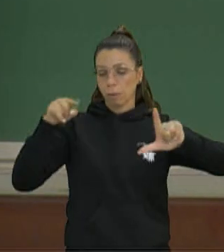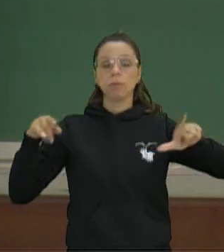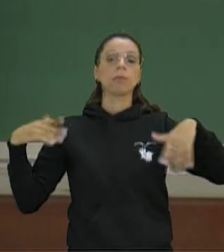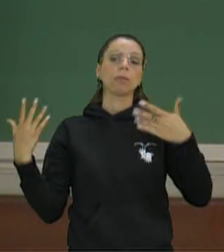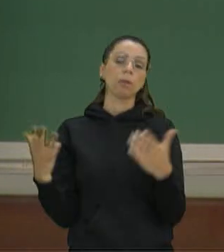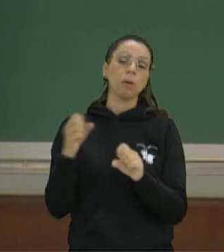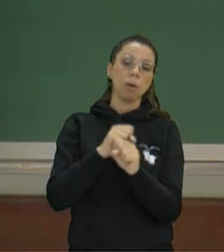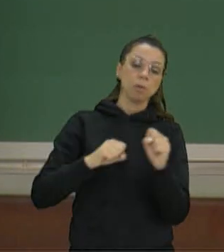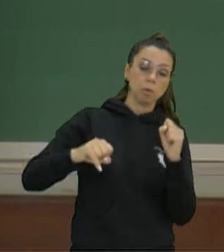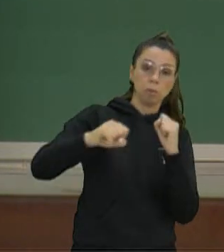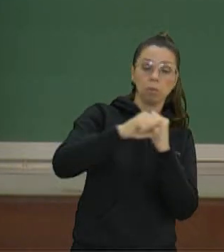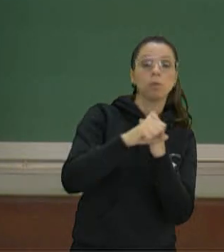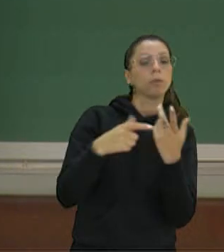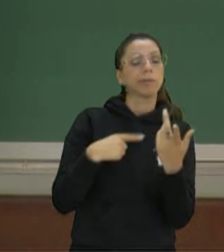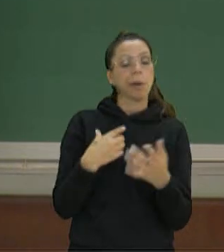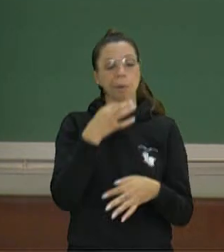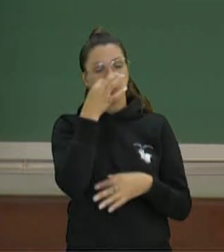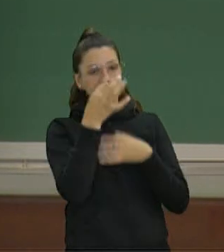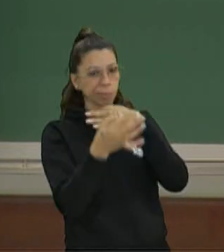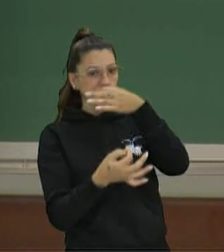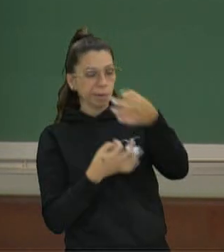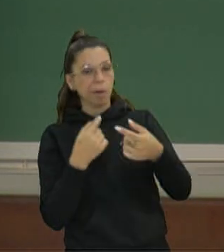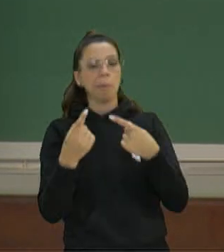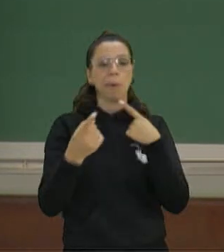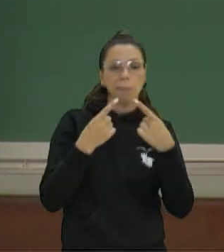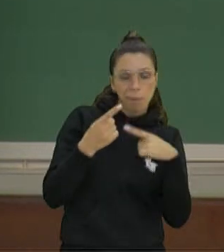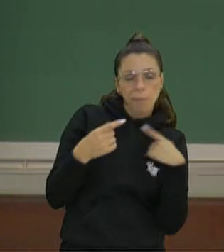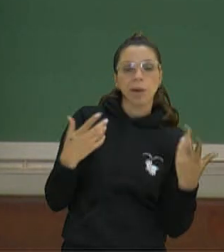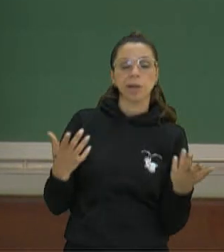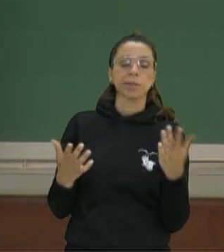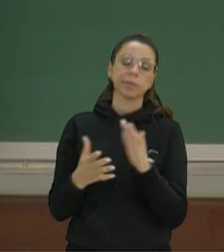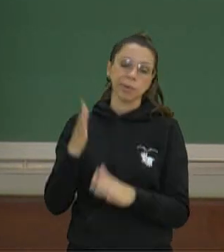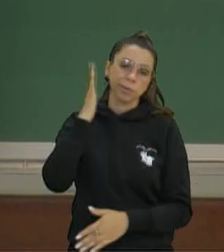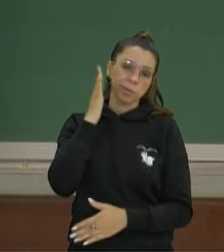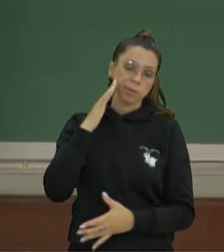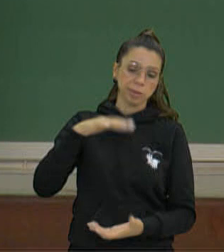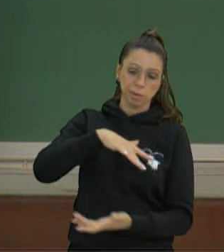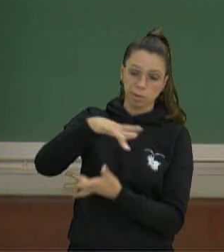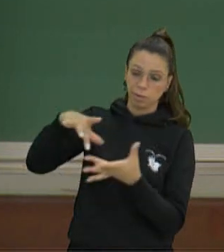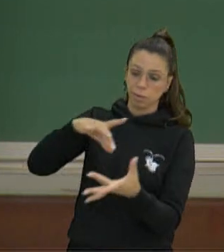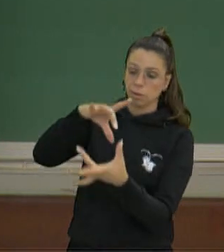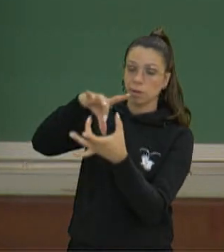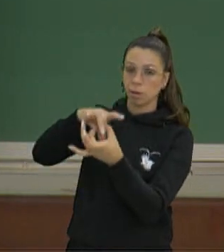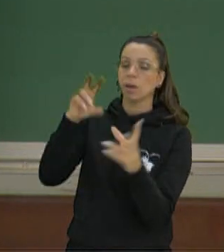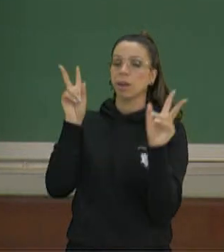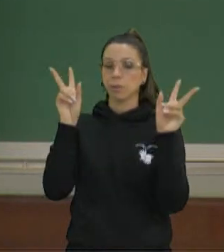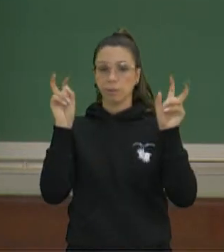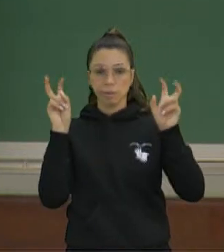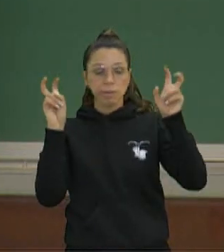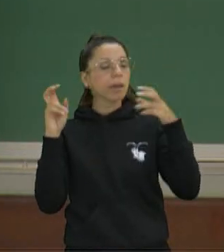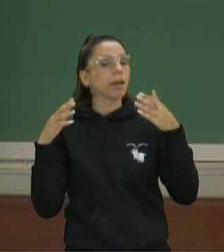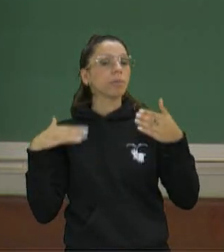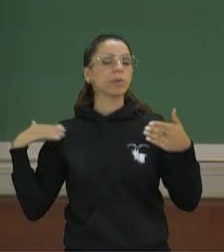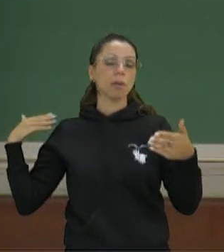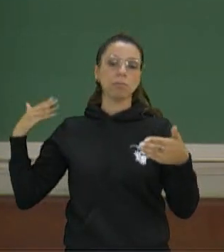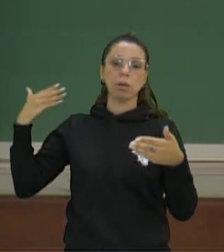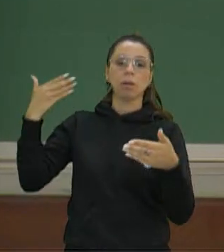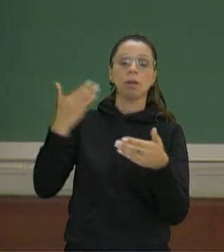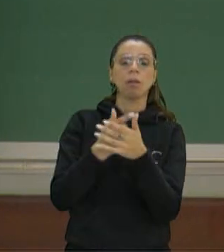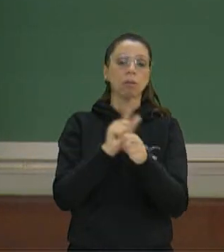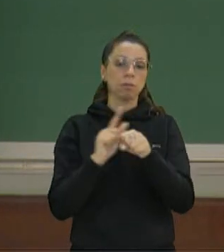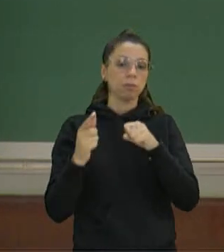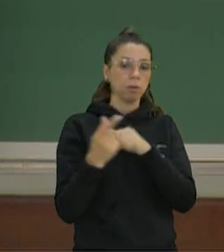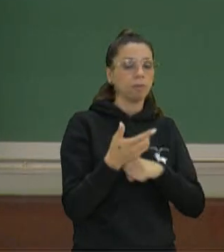uma perspectiva mais crítica das questões. Então, eu sei que globalização é um tema que vocês veem já na geografia, em